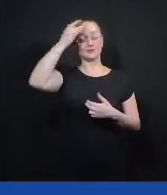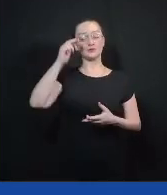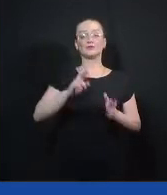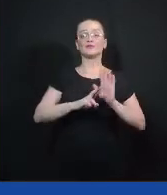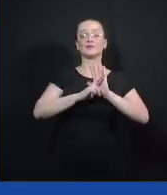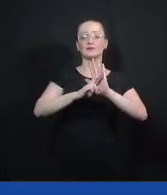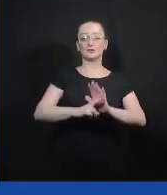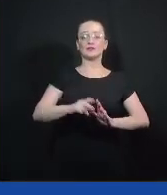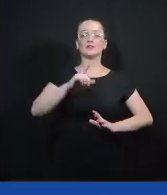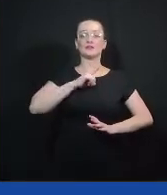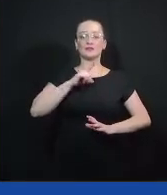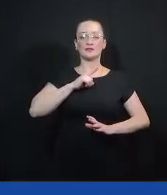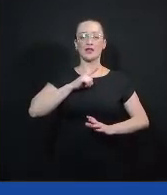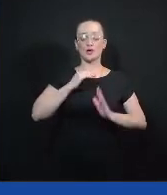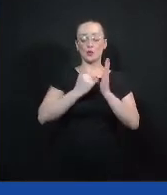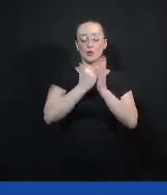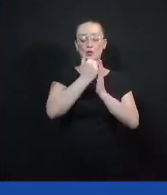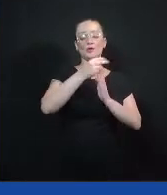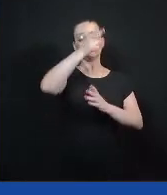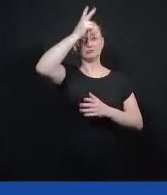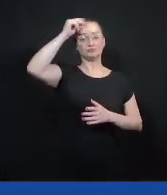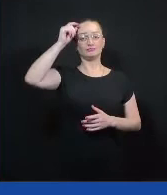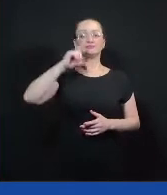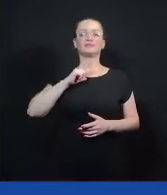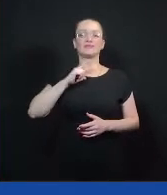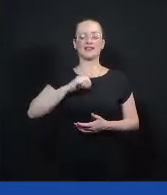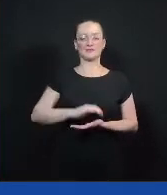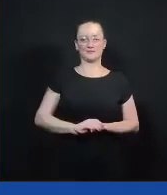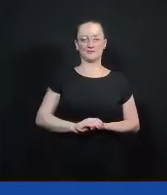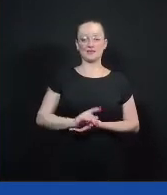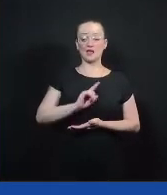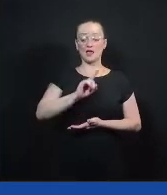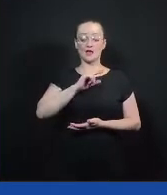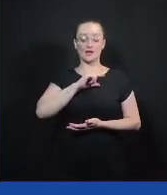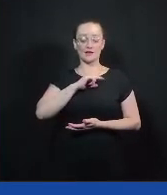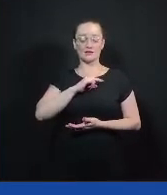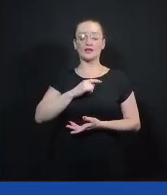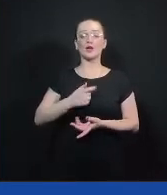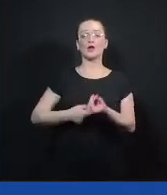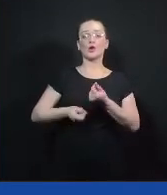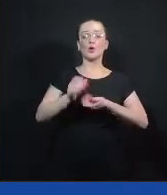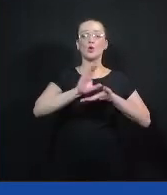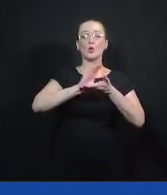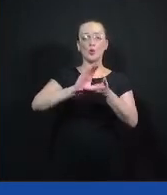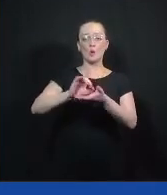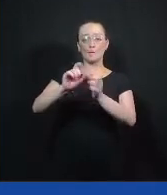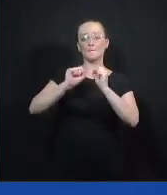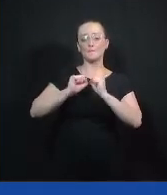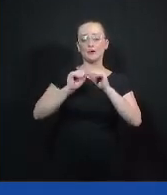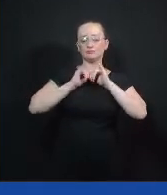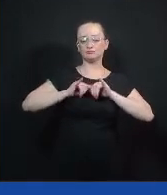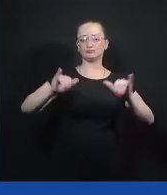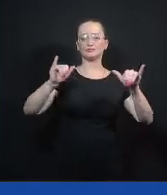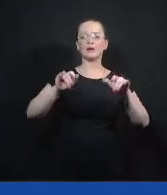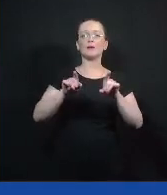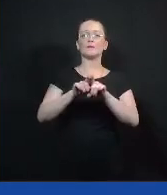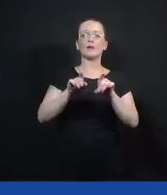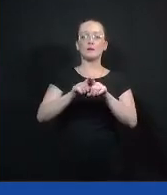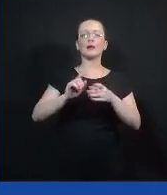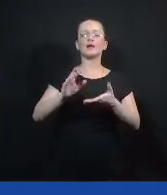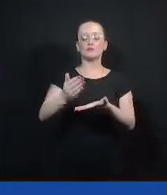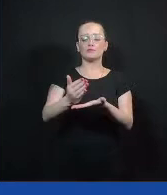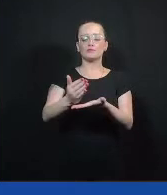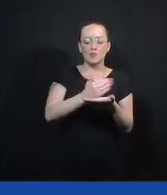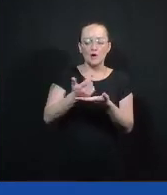né, eleitos no nível municipal têm, uma vez que eles têm recursos, não só o que eles podem arrecadar, mas recursos que eles recebem